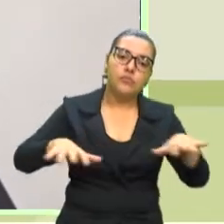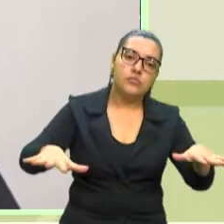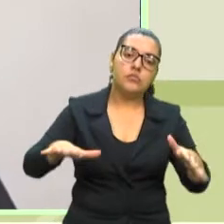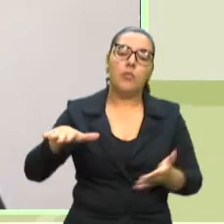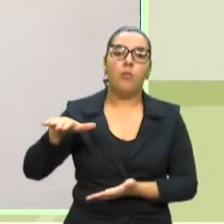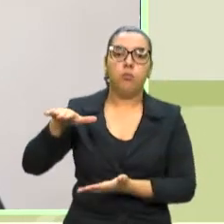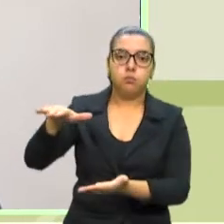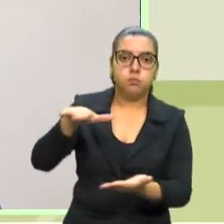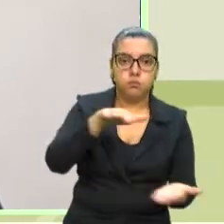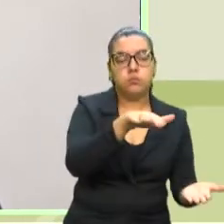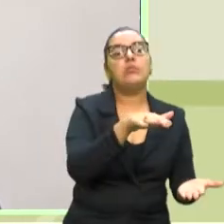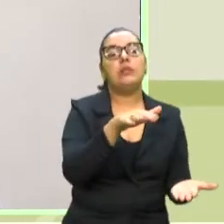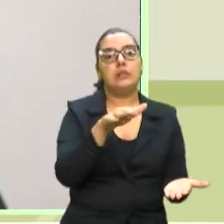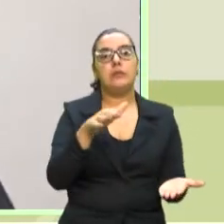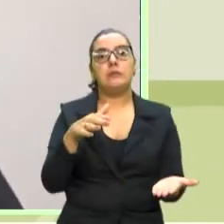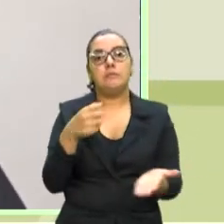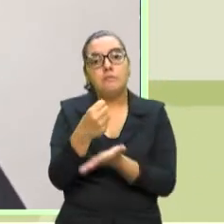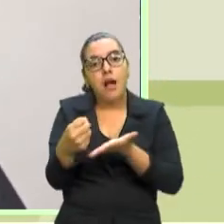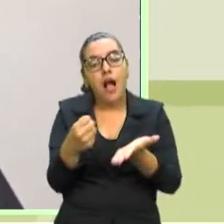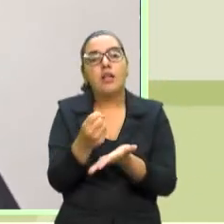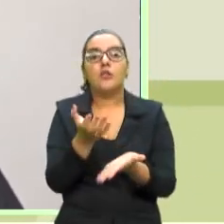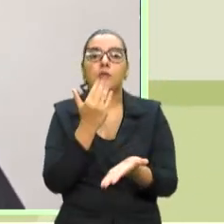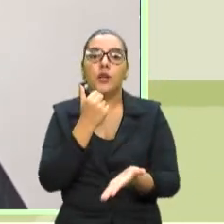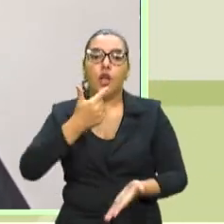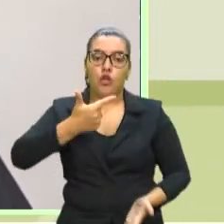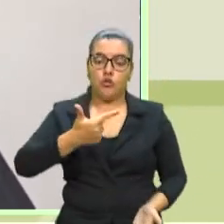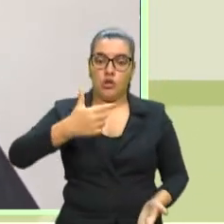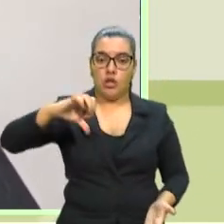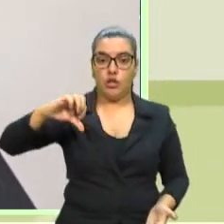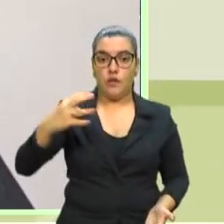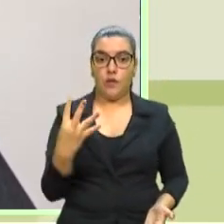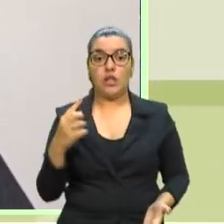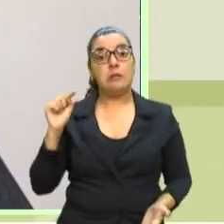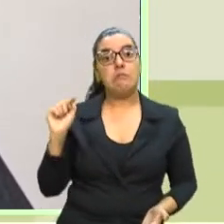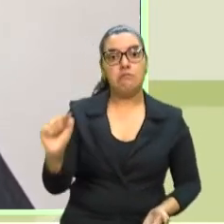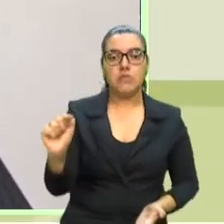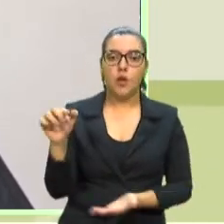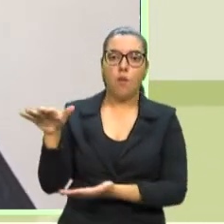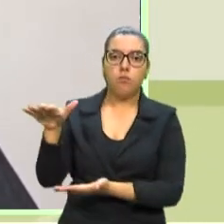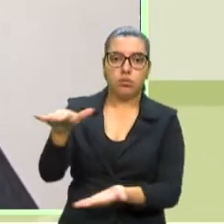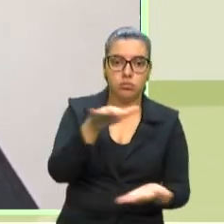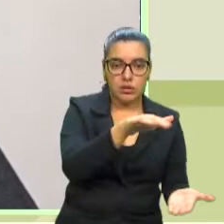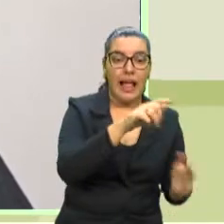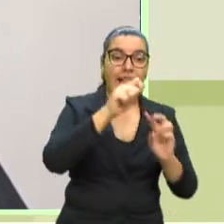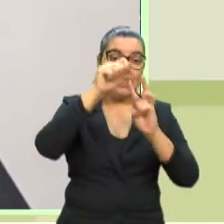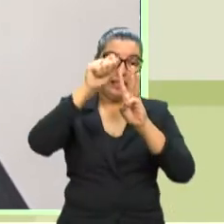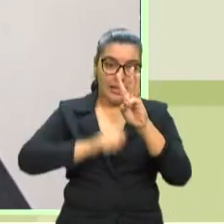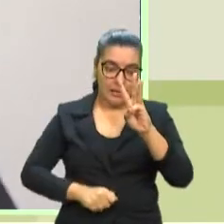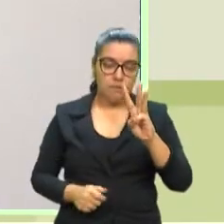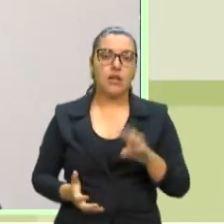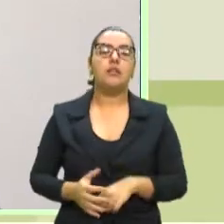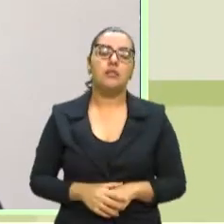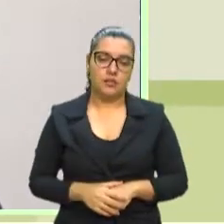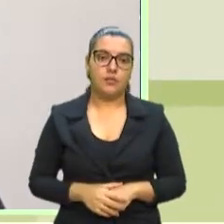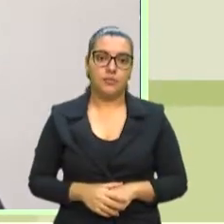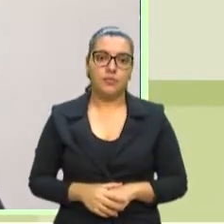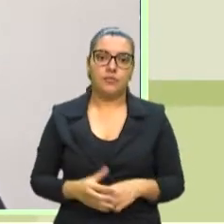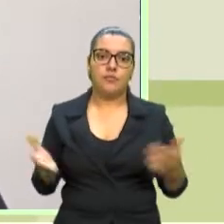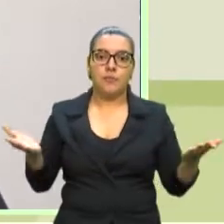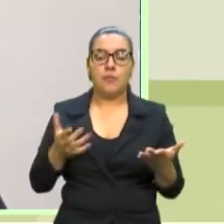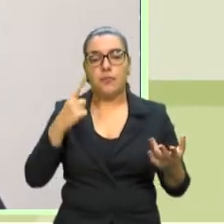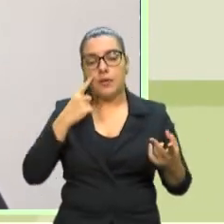básicas, que você citou aí, foram 294 mil nesses 3 meses, nós temos que ver que